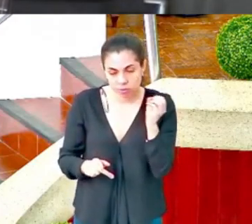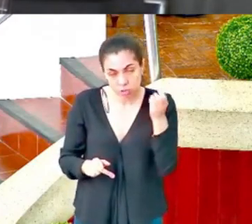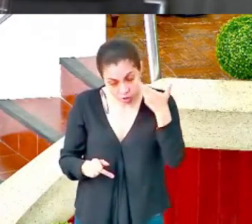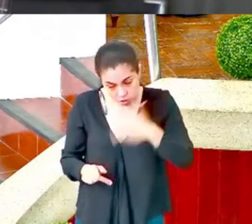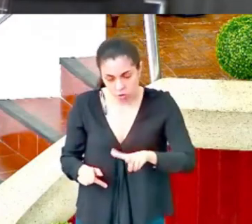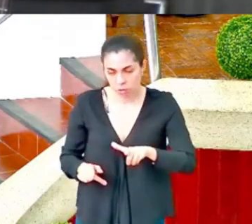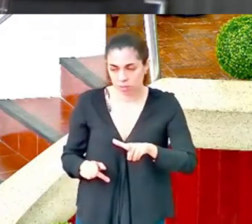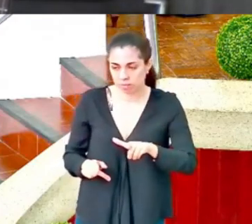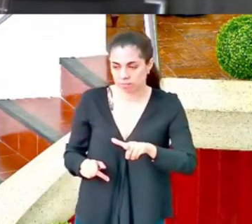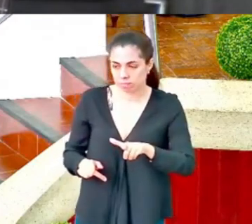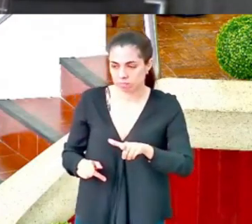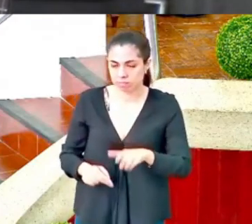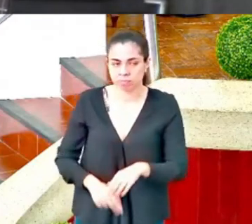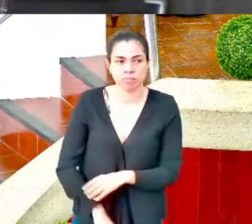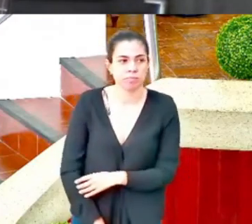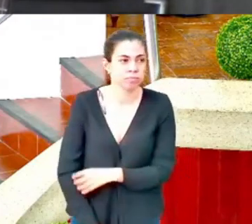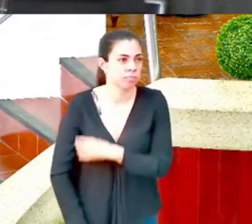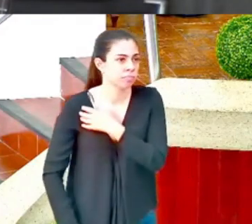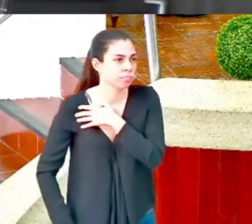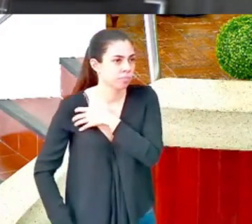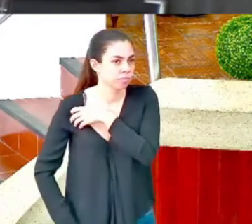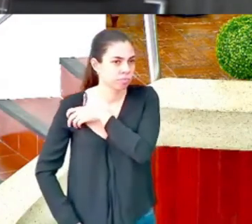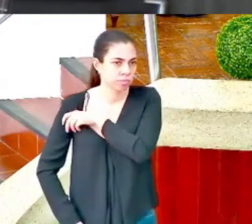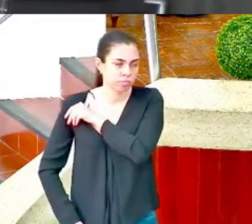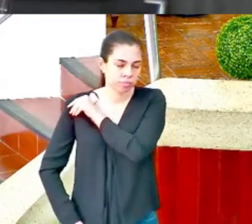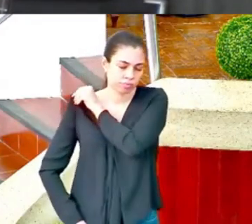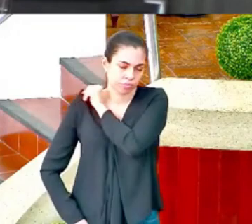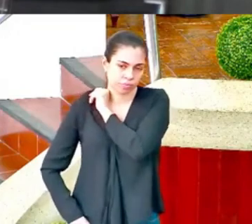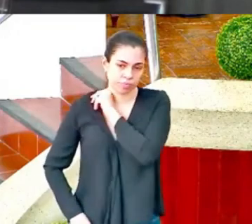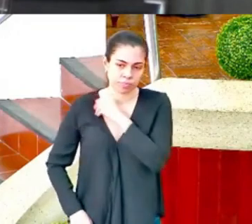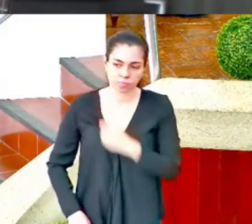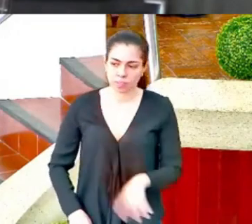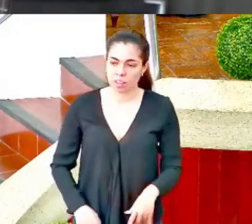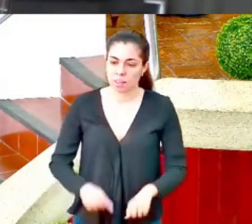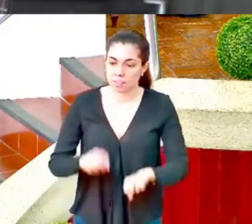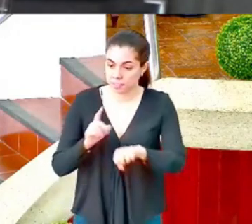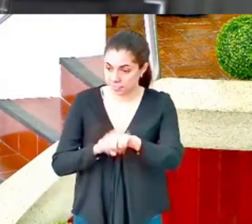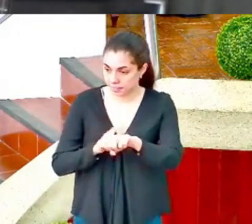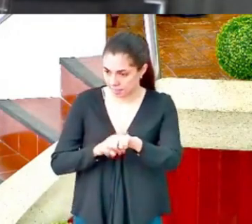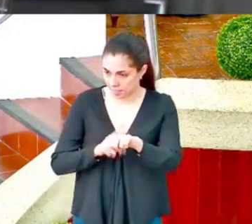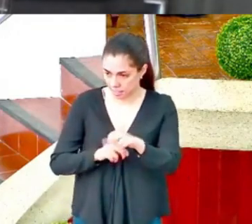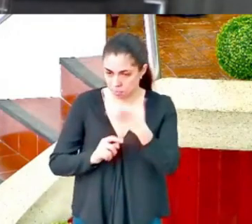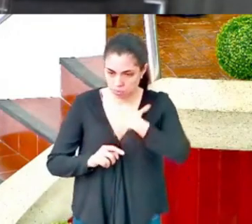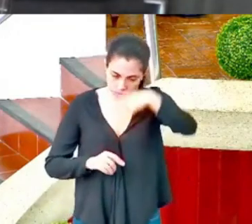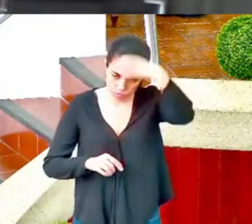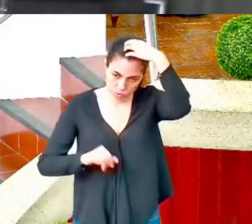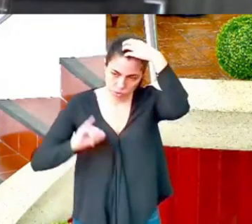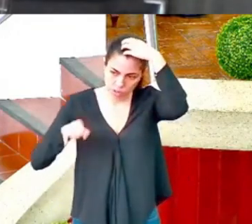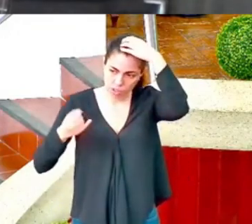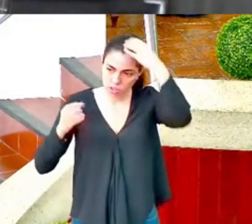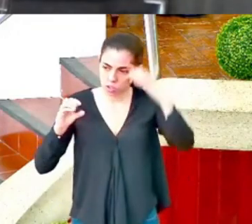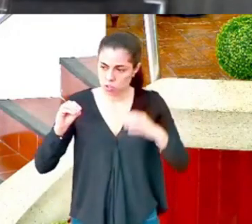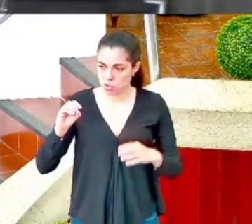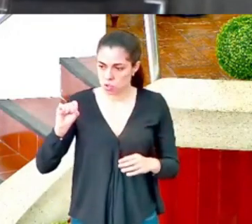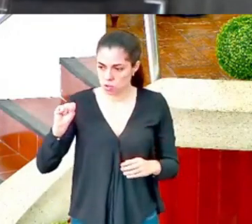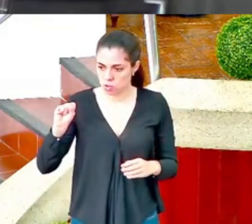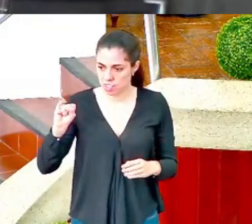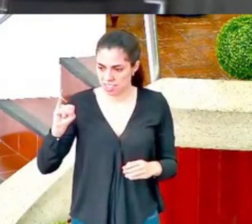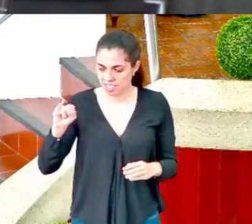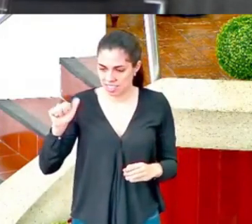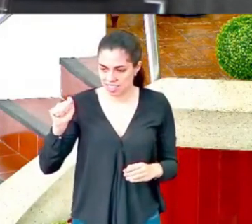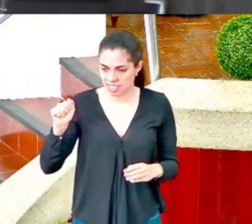mais aconteceu no povo de Judá. Nunca mais, até hoje. Nunca mais aconteceu um ato dessa